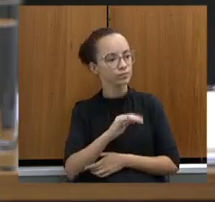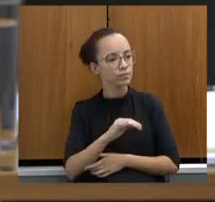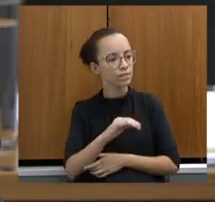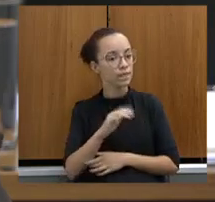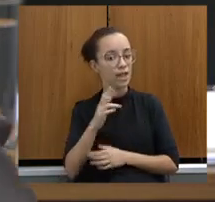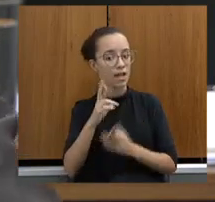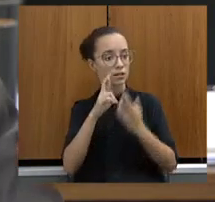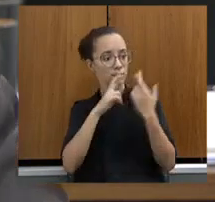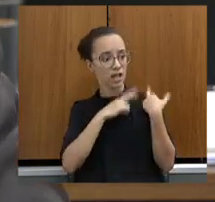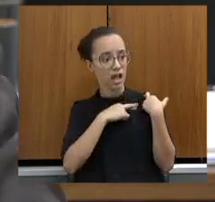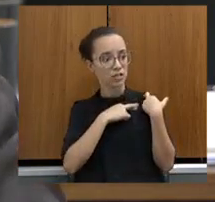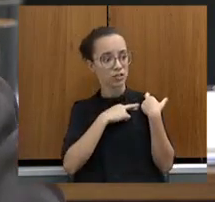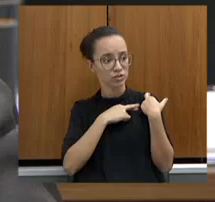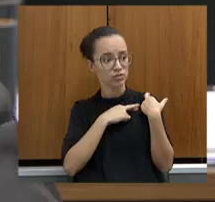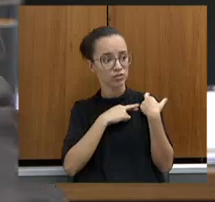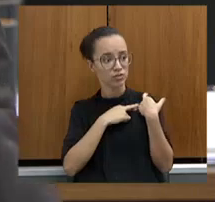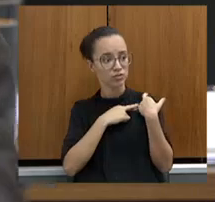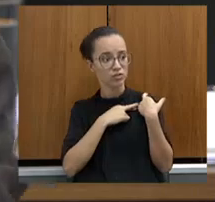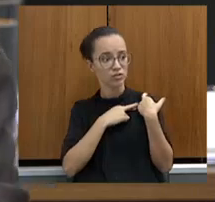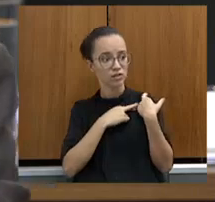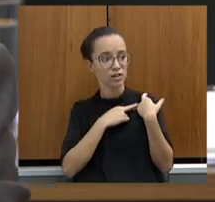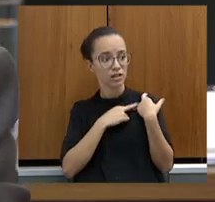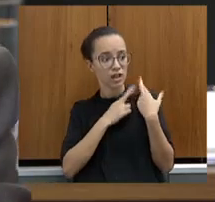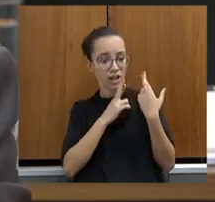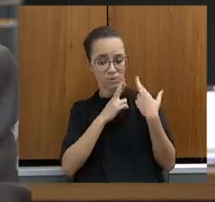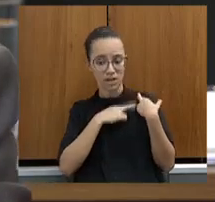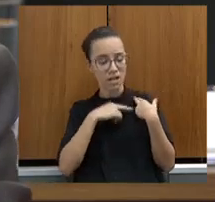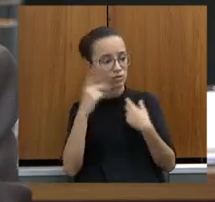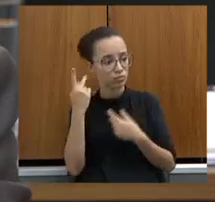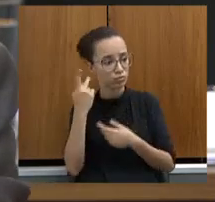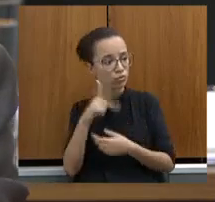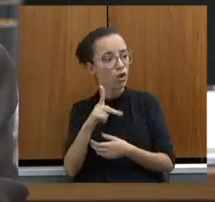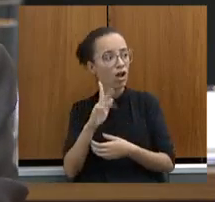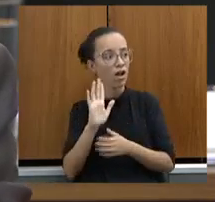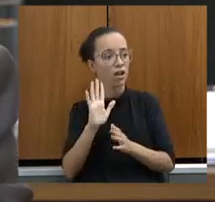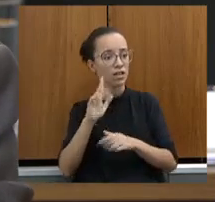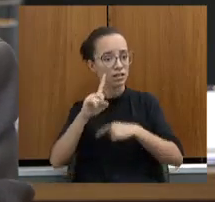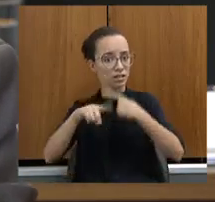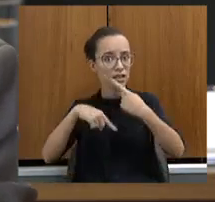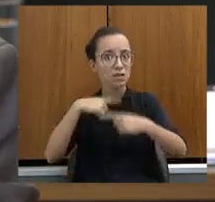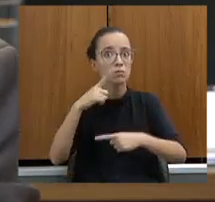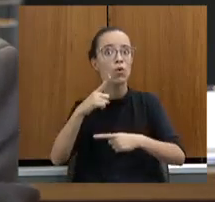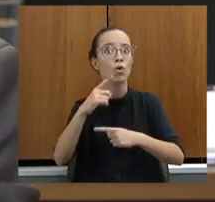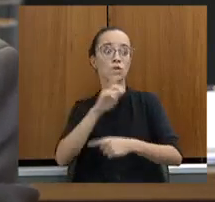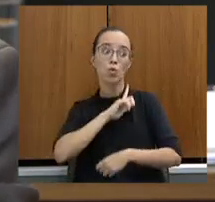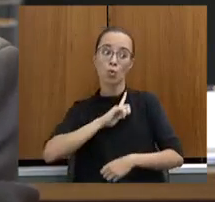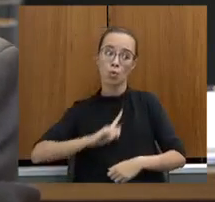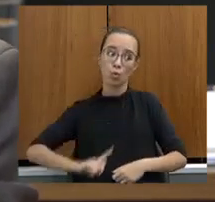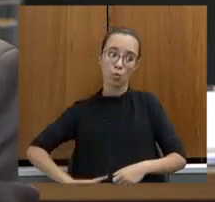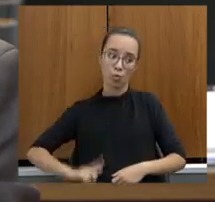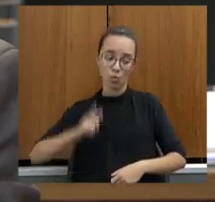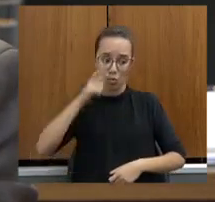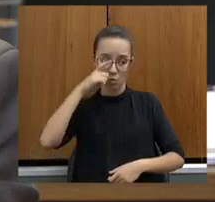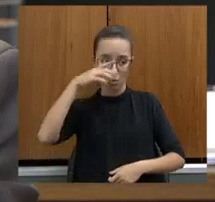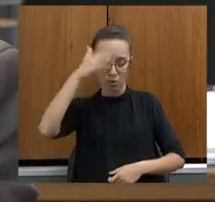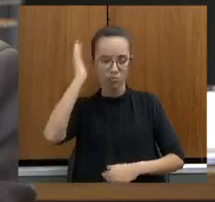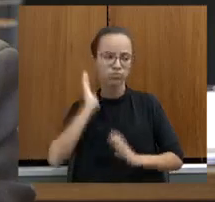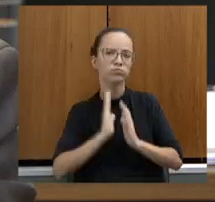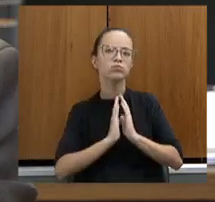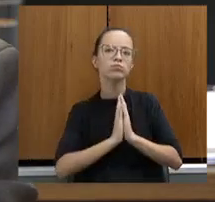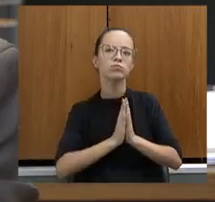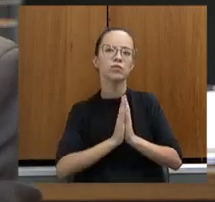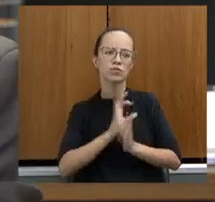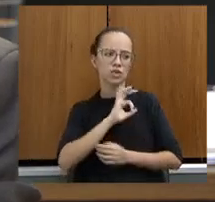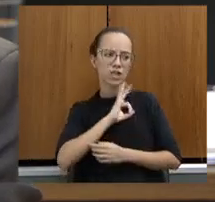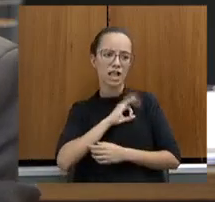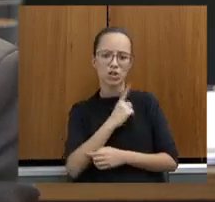efetivo é do Senhor até o senhor chegar e entregar o governo daí diante é do governador não queira escalar policial